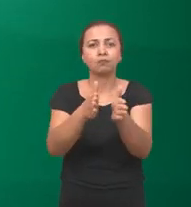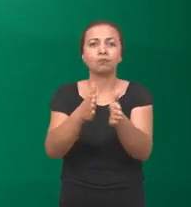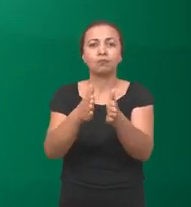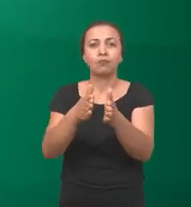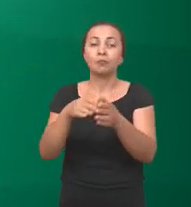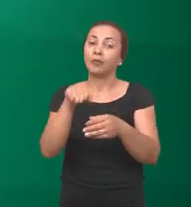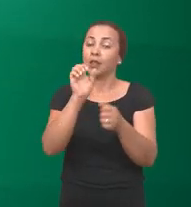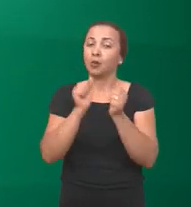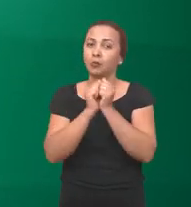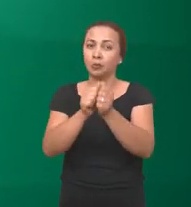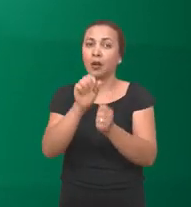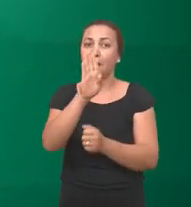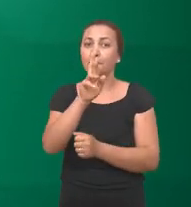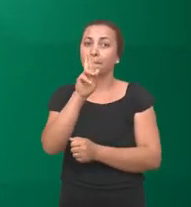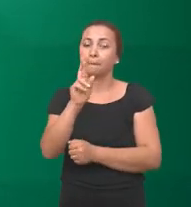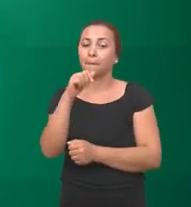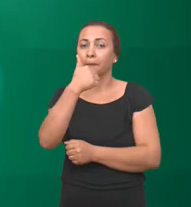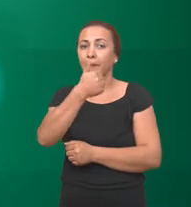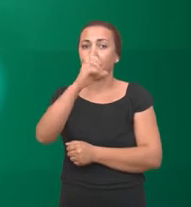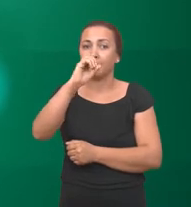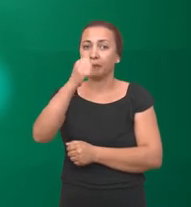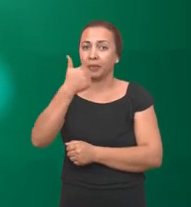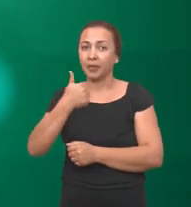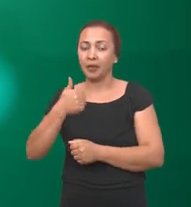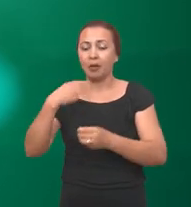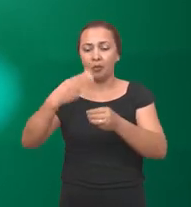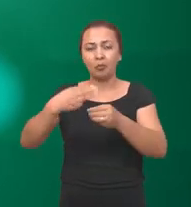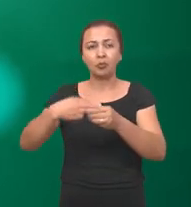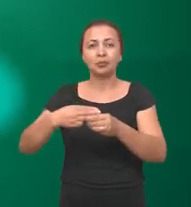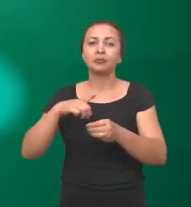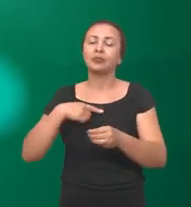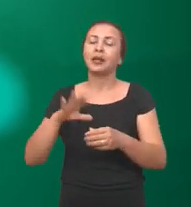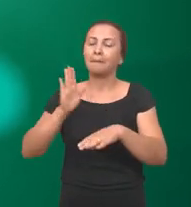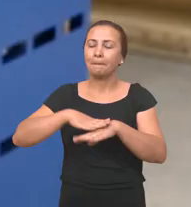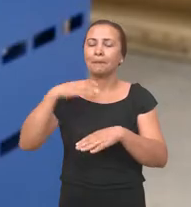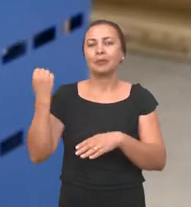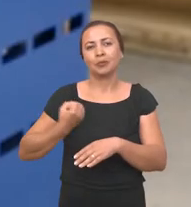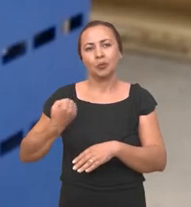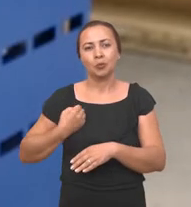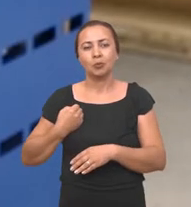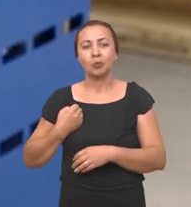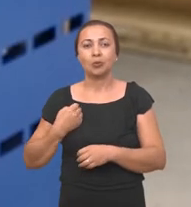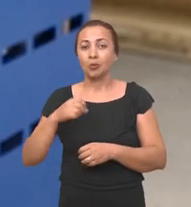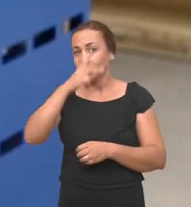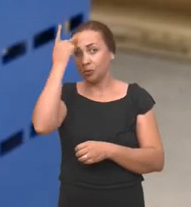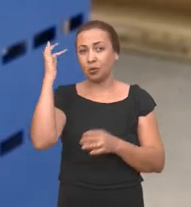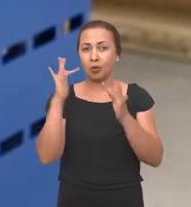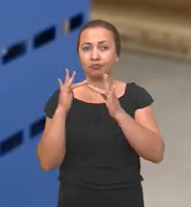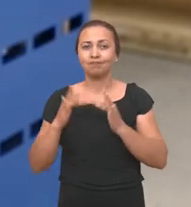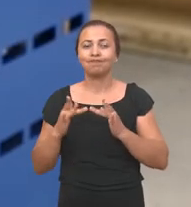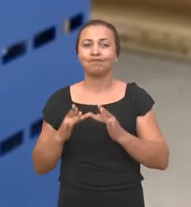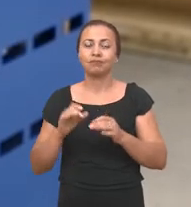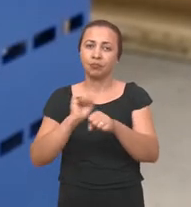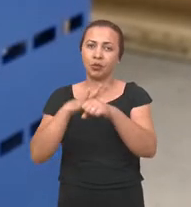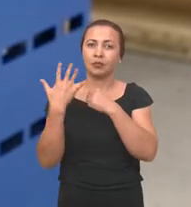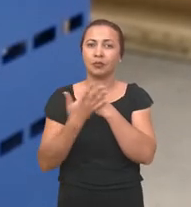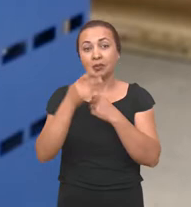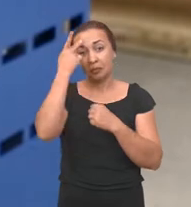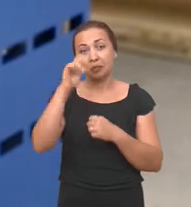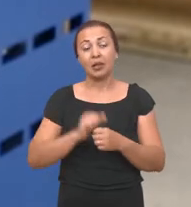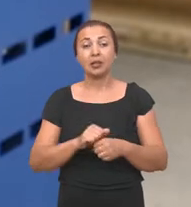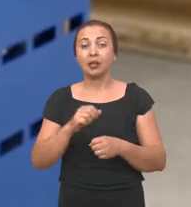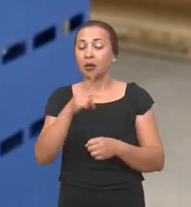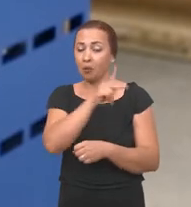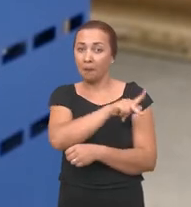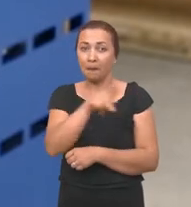de acesso à BR-101 e 235, são municípios com os maiores índices. Então, isso serve para quê? Para que os gestores